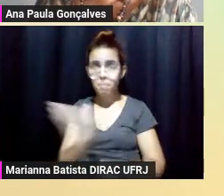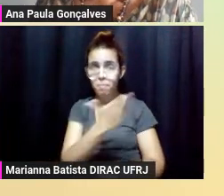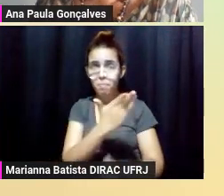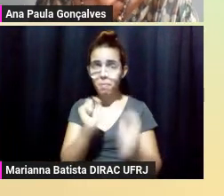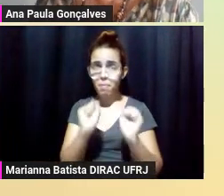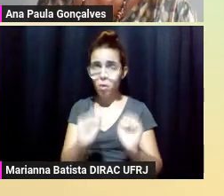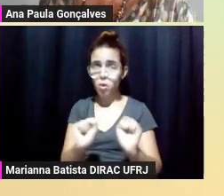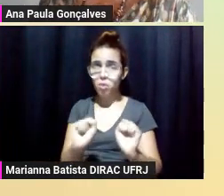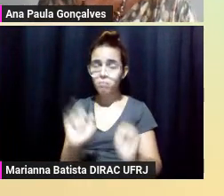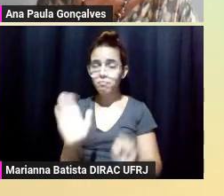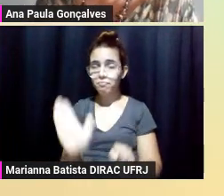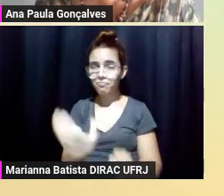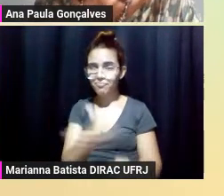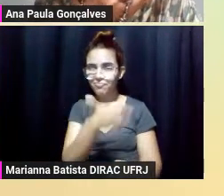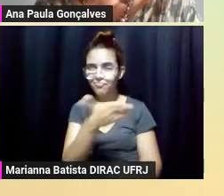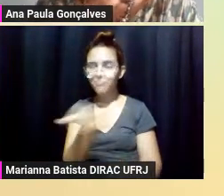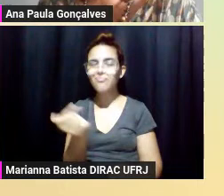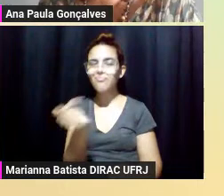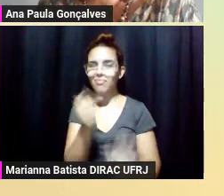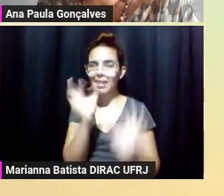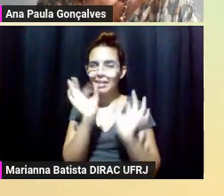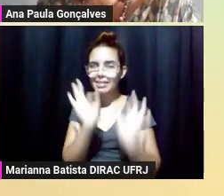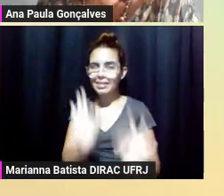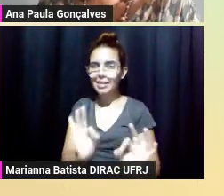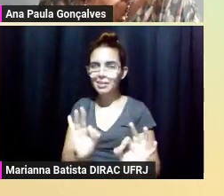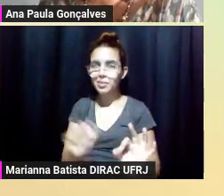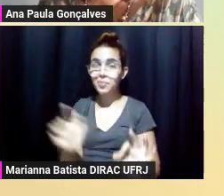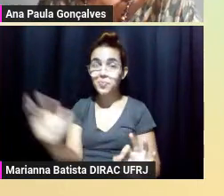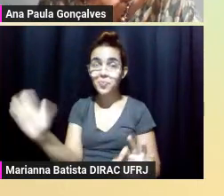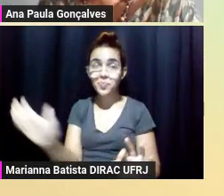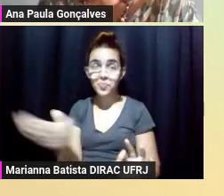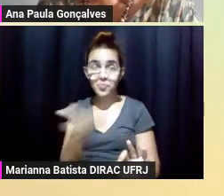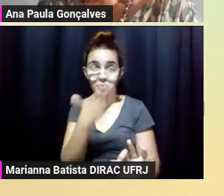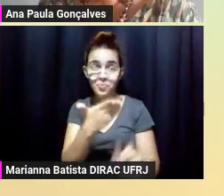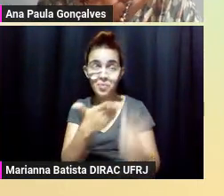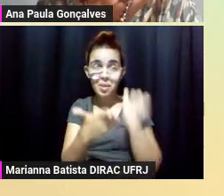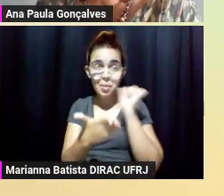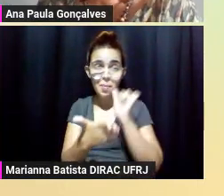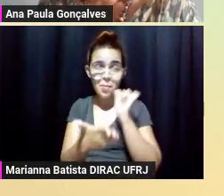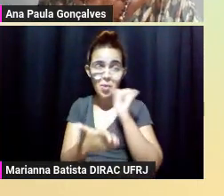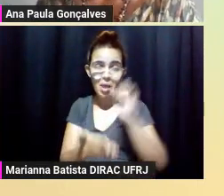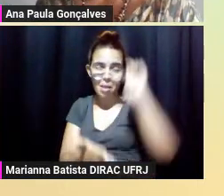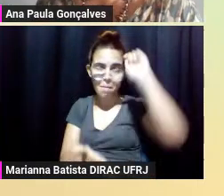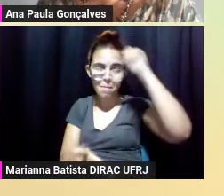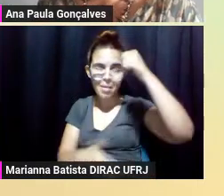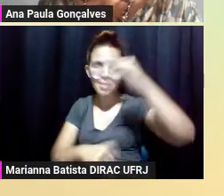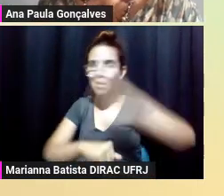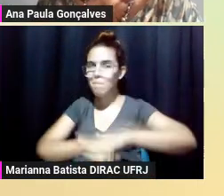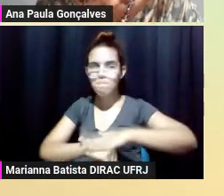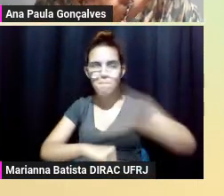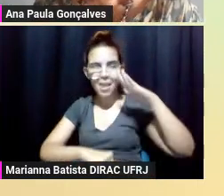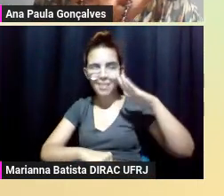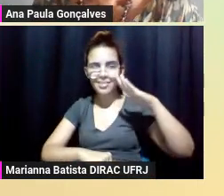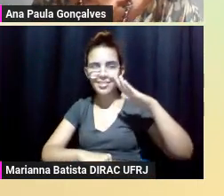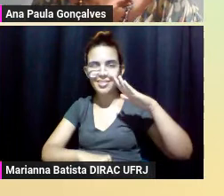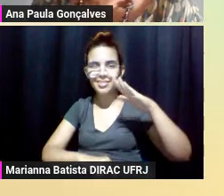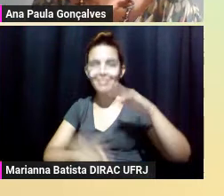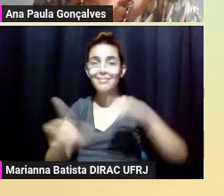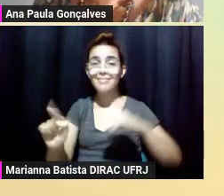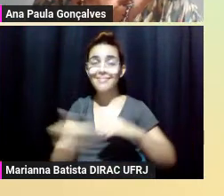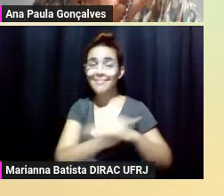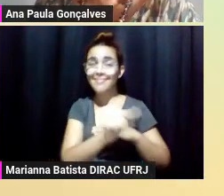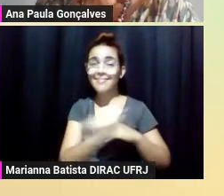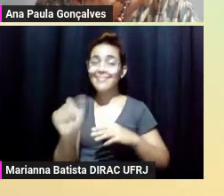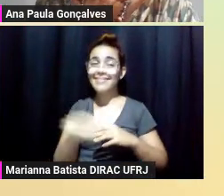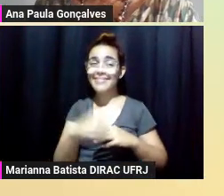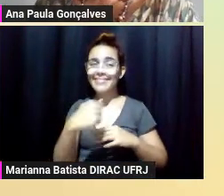Pode avançar. Isso. Essa é a mulher preta que mais se movimentou. Essa é minha mãe. Né? E a minha mãe, muitas vezes, foi essa mulher aí do